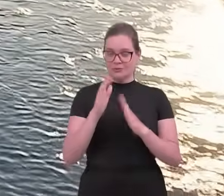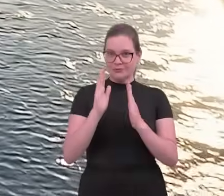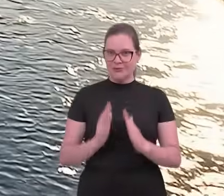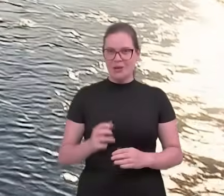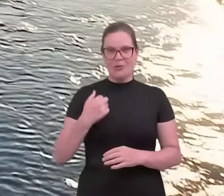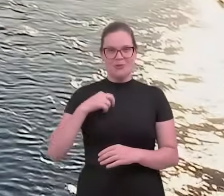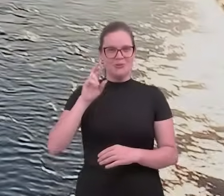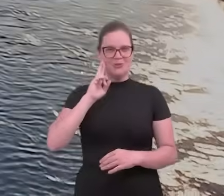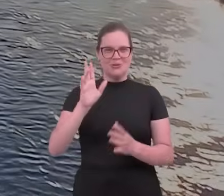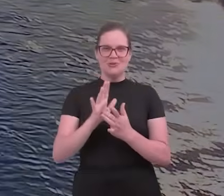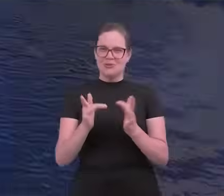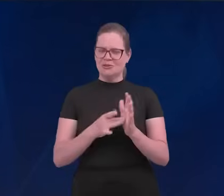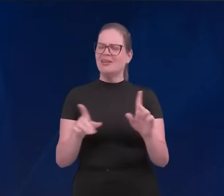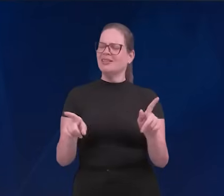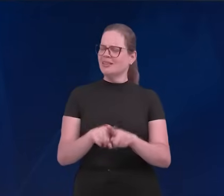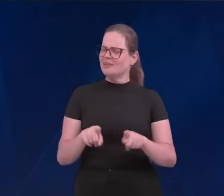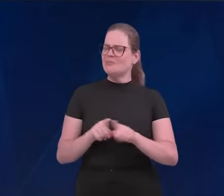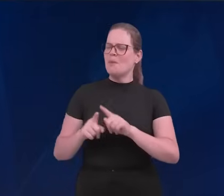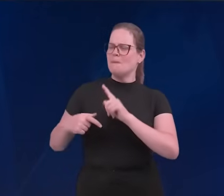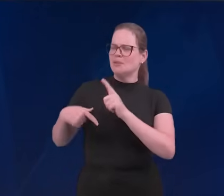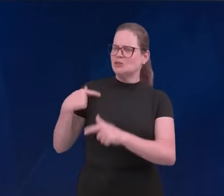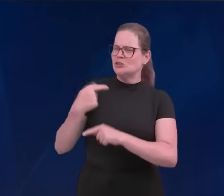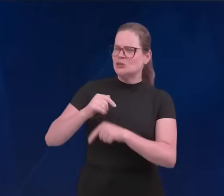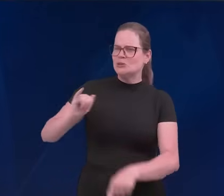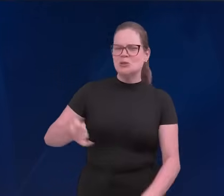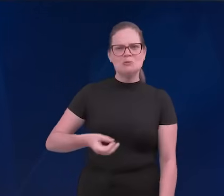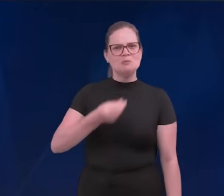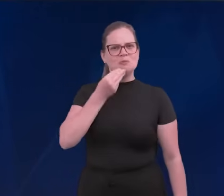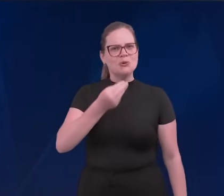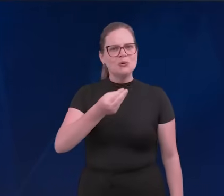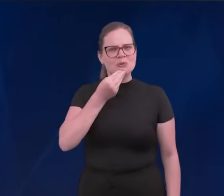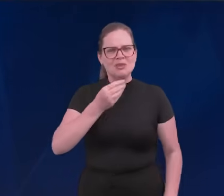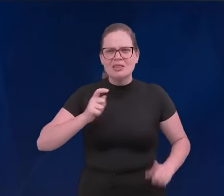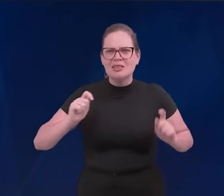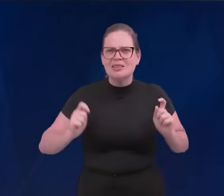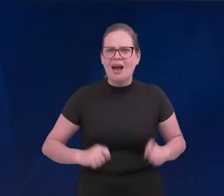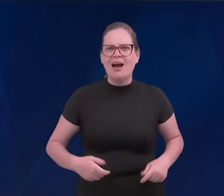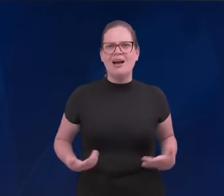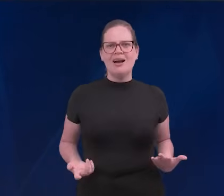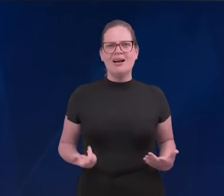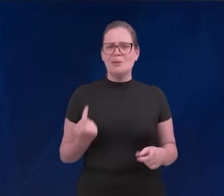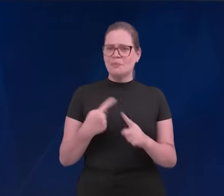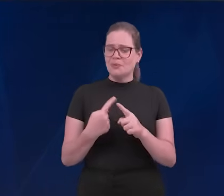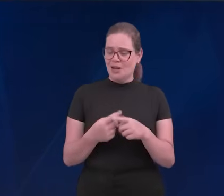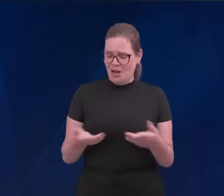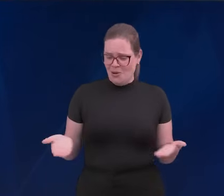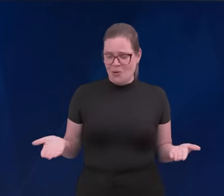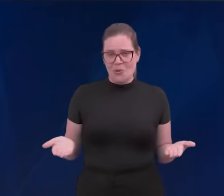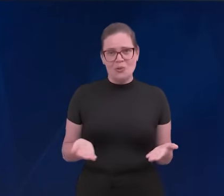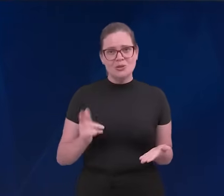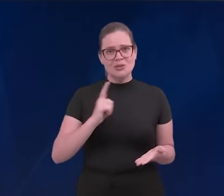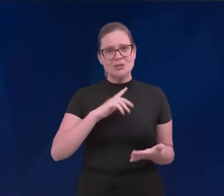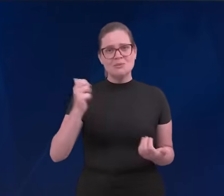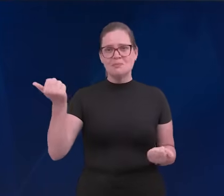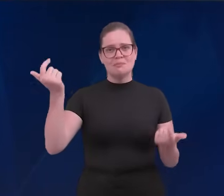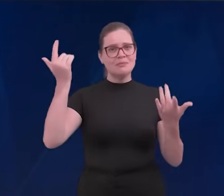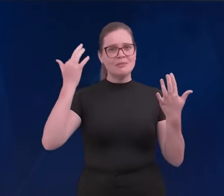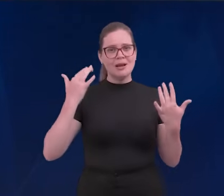Jesus são uma geração privilegiada nos dias de hoje, nos dias